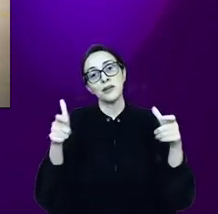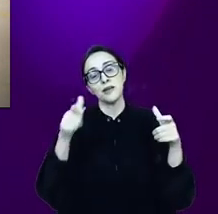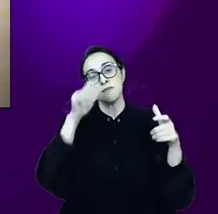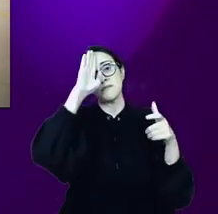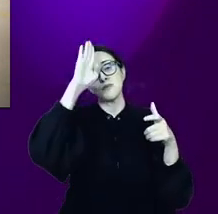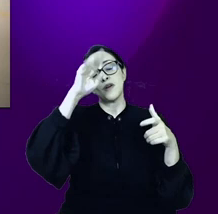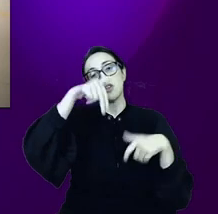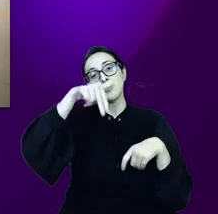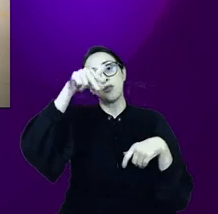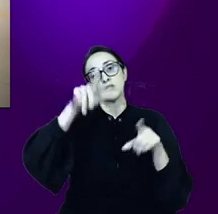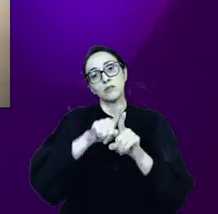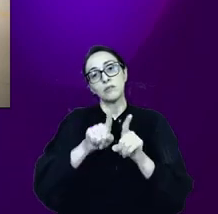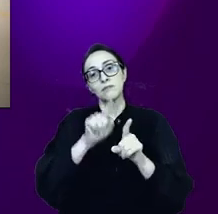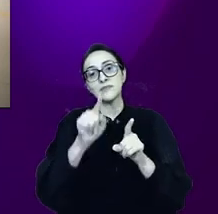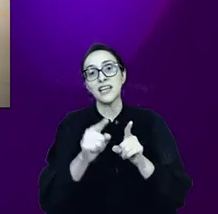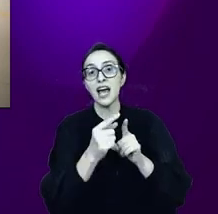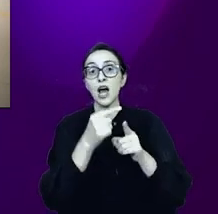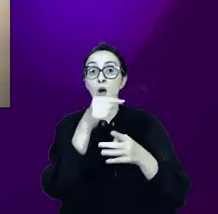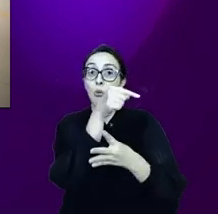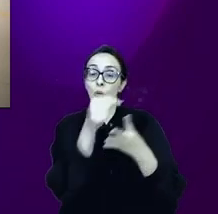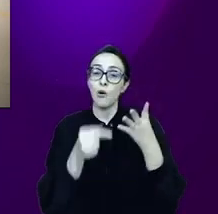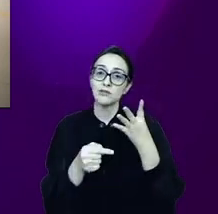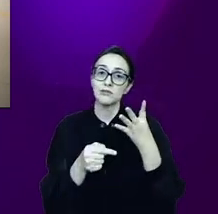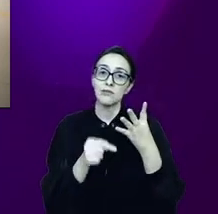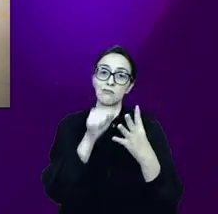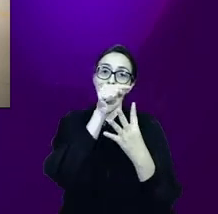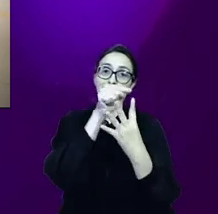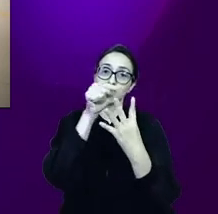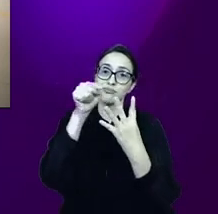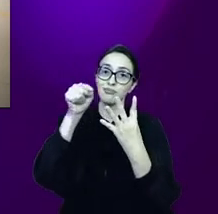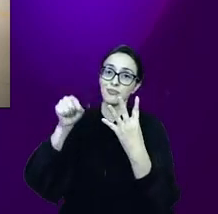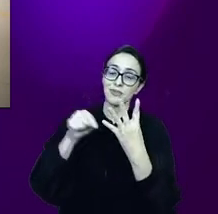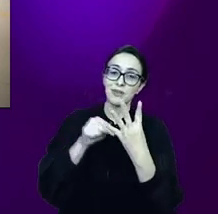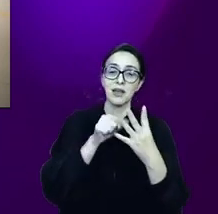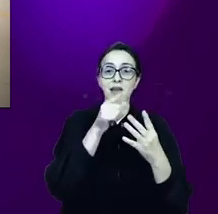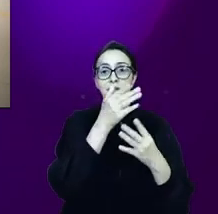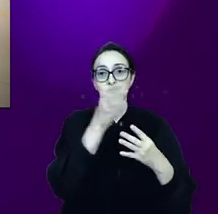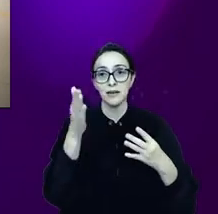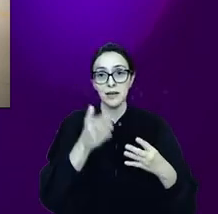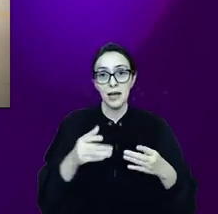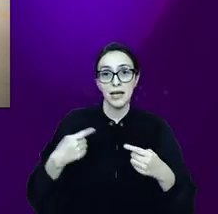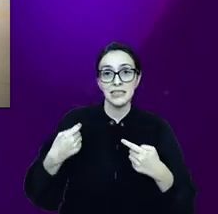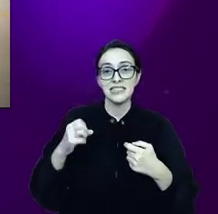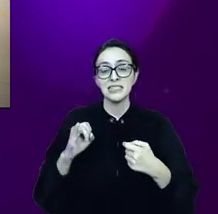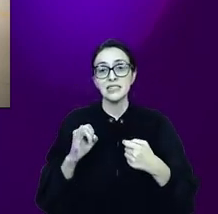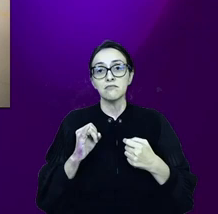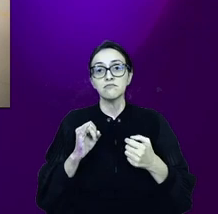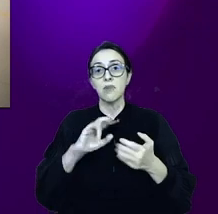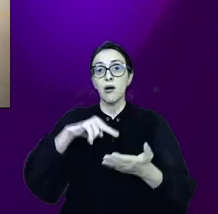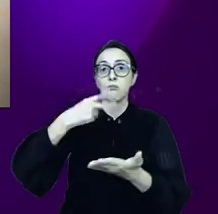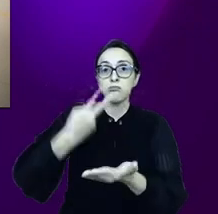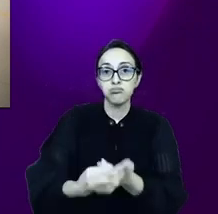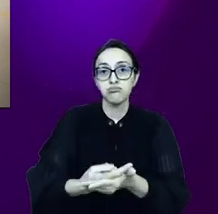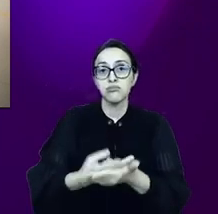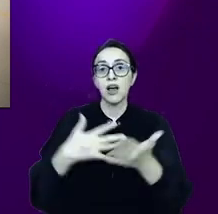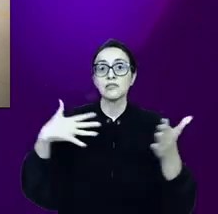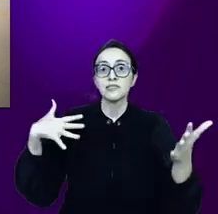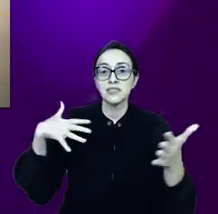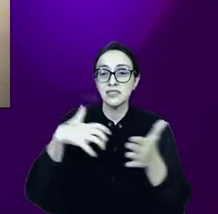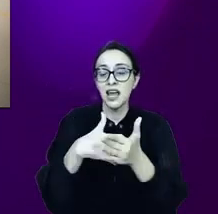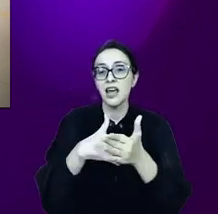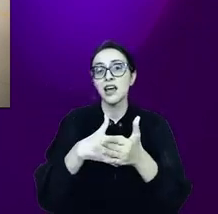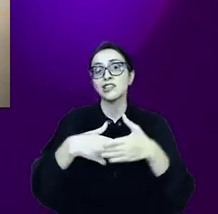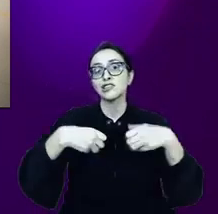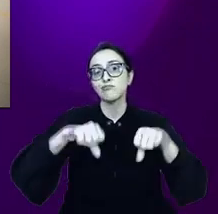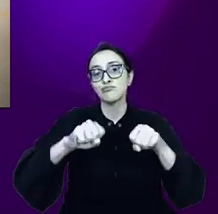nosso. Mas precisa desses 4 braços para que aquela pessoa que acaba de sofrer uma queda de moto, que acaba de sofrer um acidente automobilístico